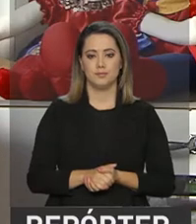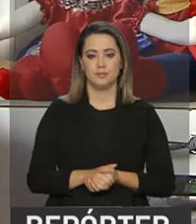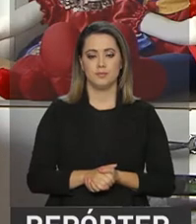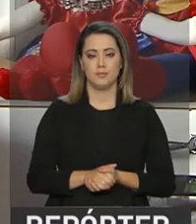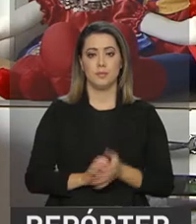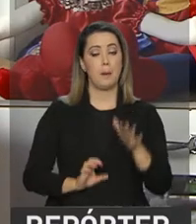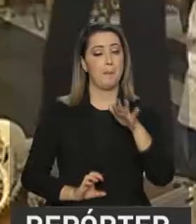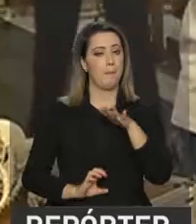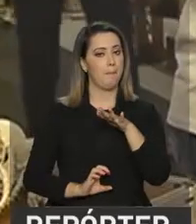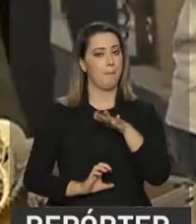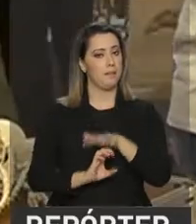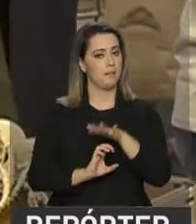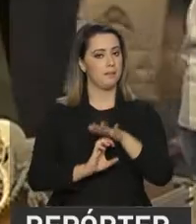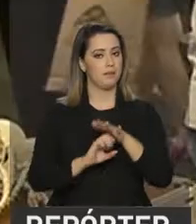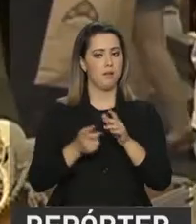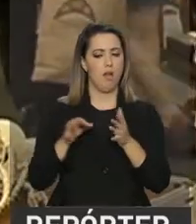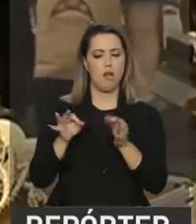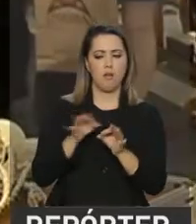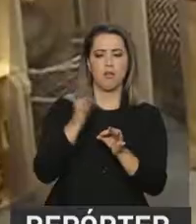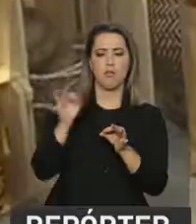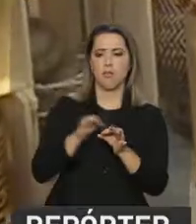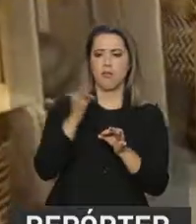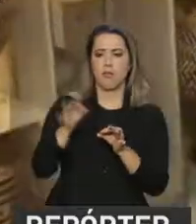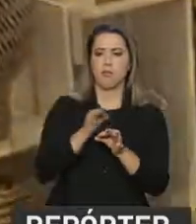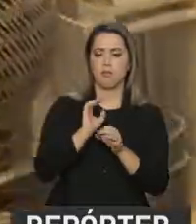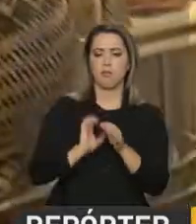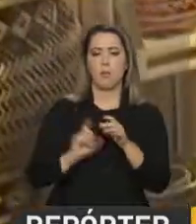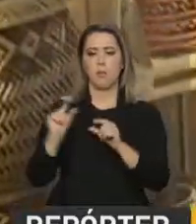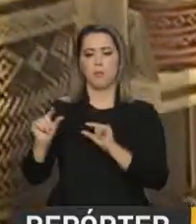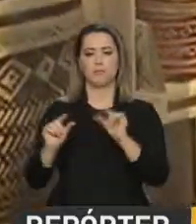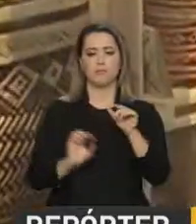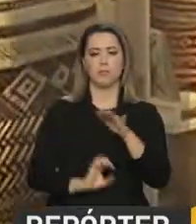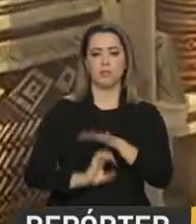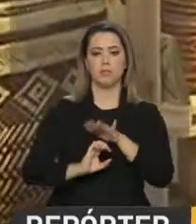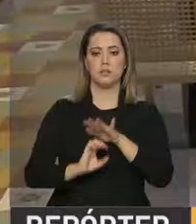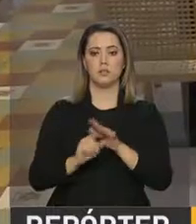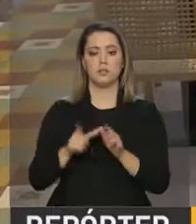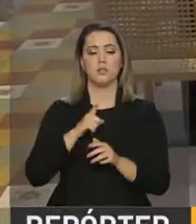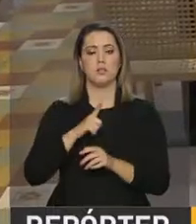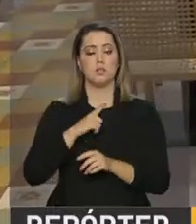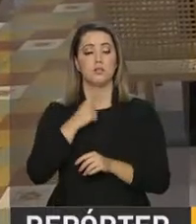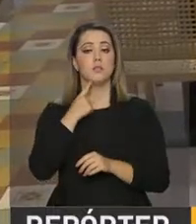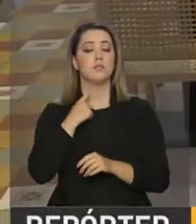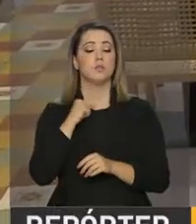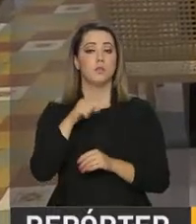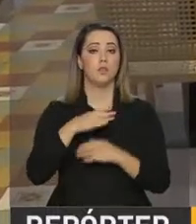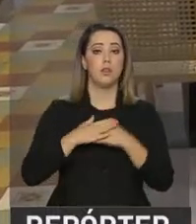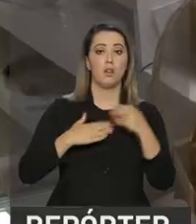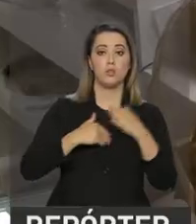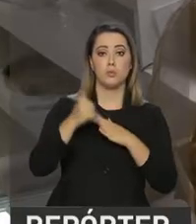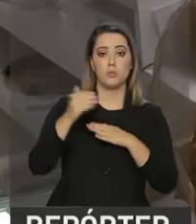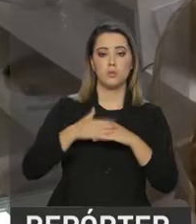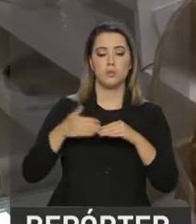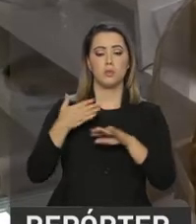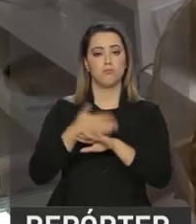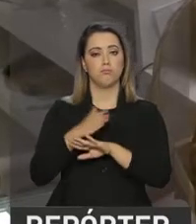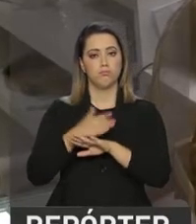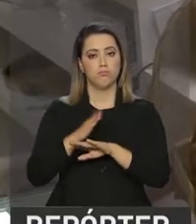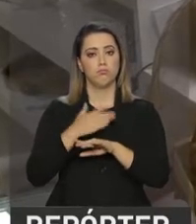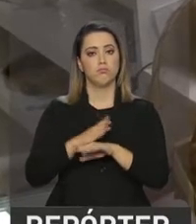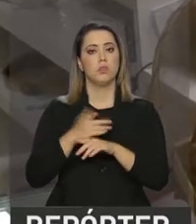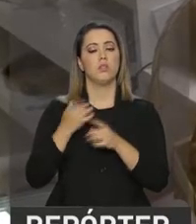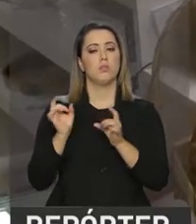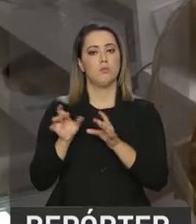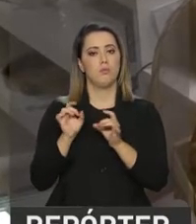empreendedores artesãos e pequenos empresários brasileiros com interesse em se profissionalizar em negócios vão